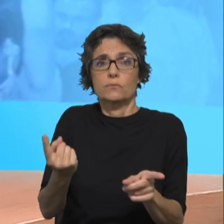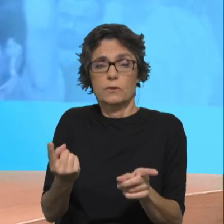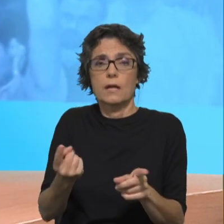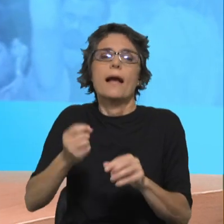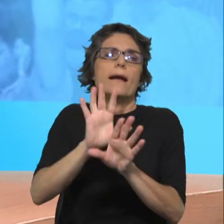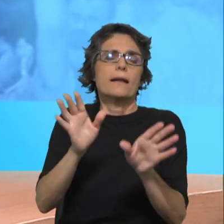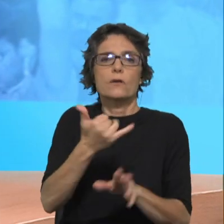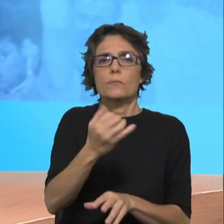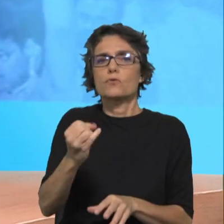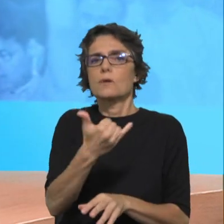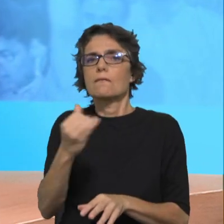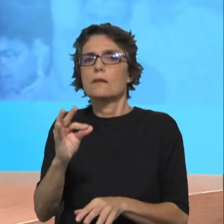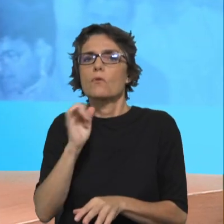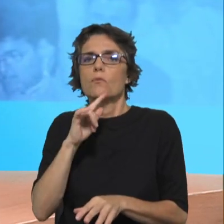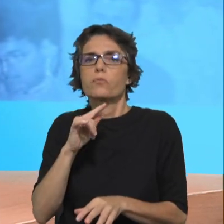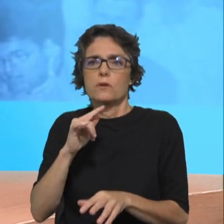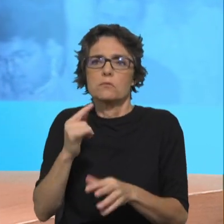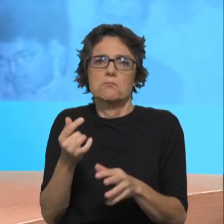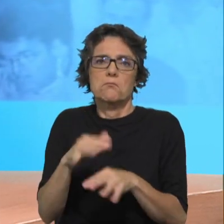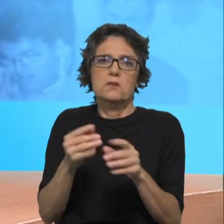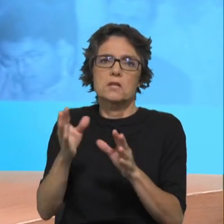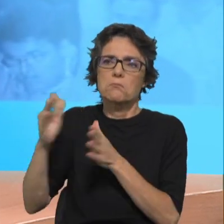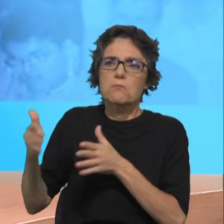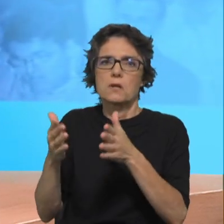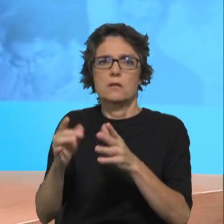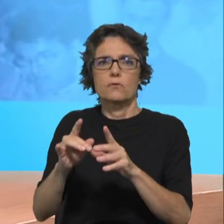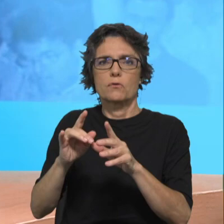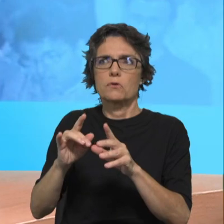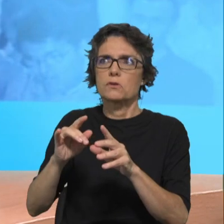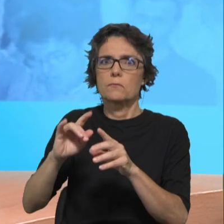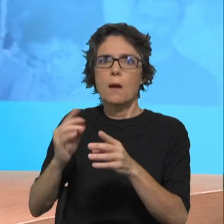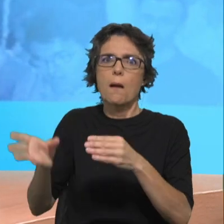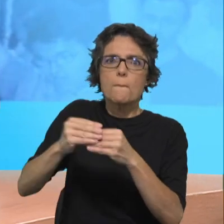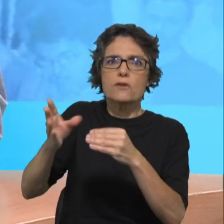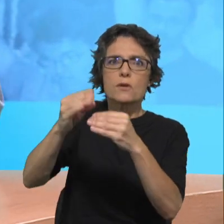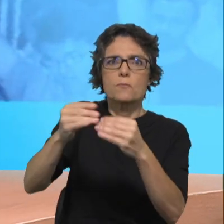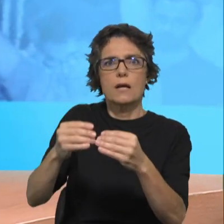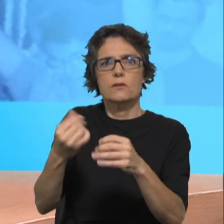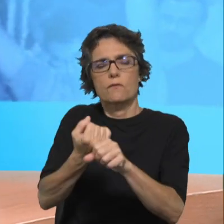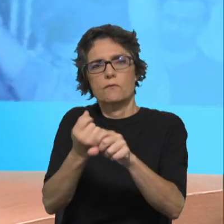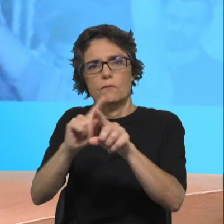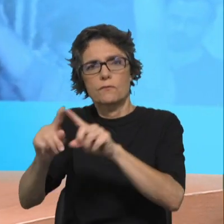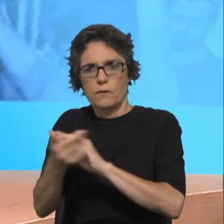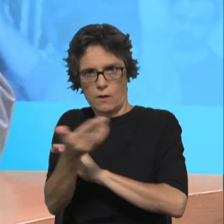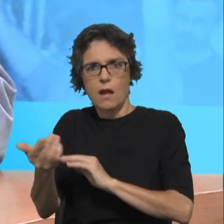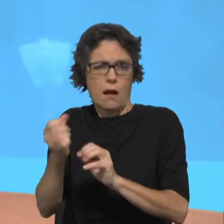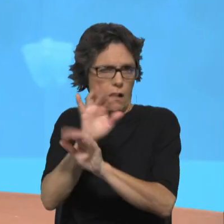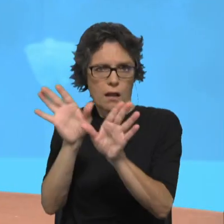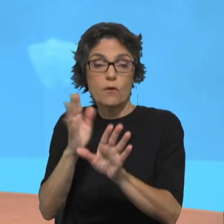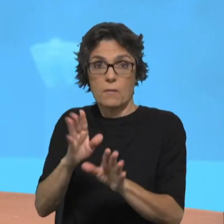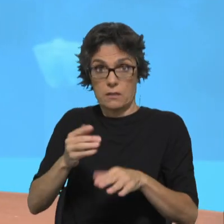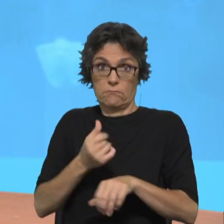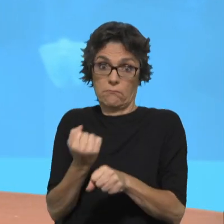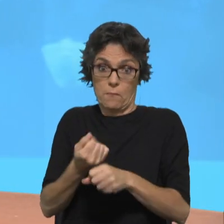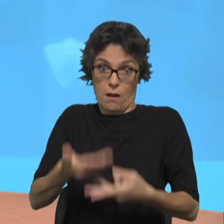24 venham depois orientações a propor outro tipo de ações. Mesmo com 25.